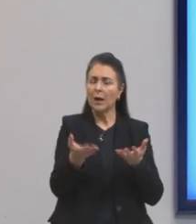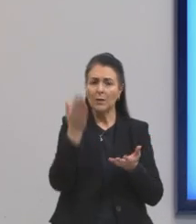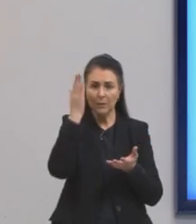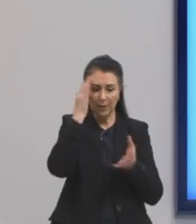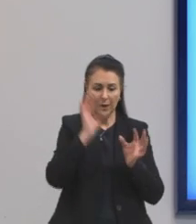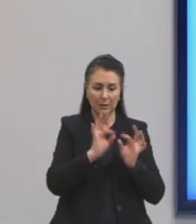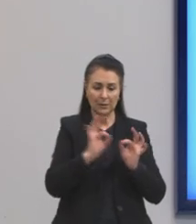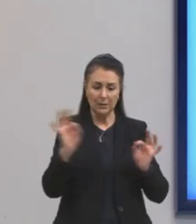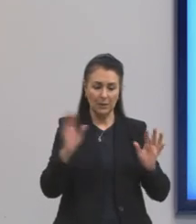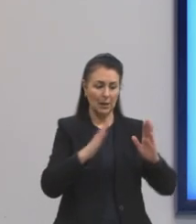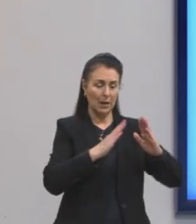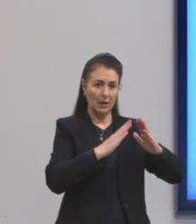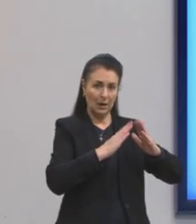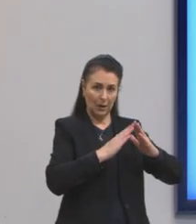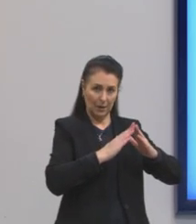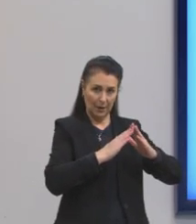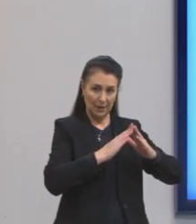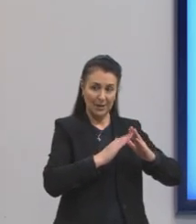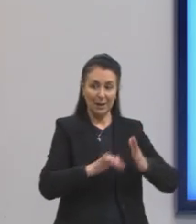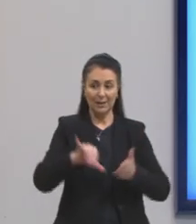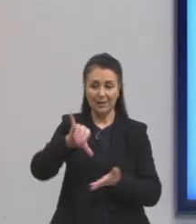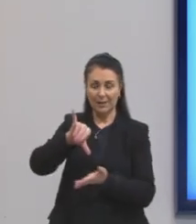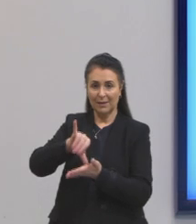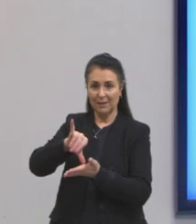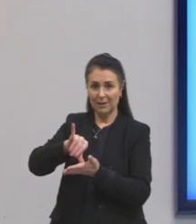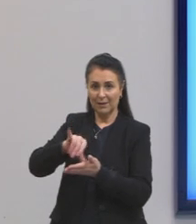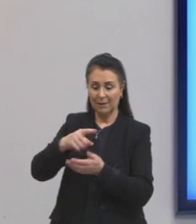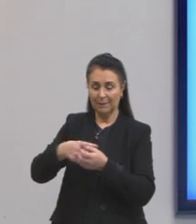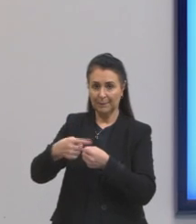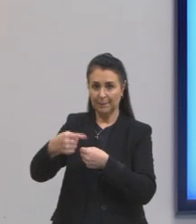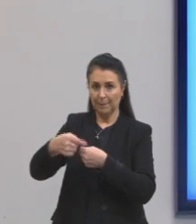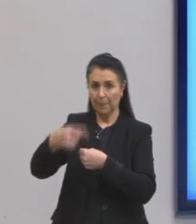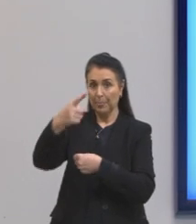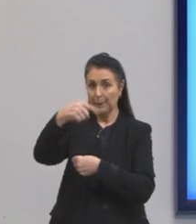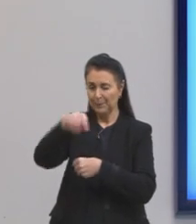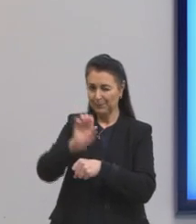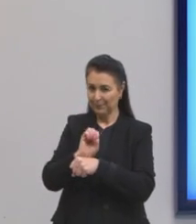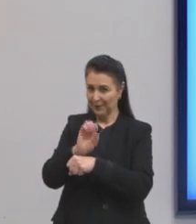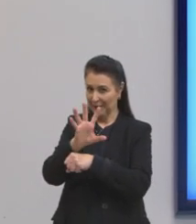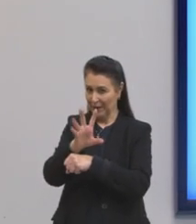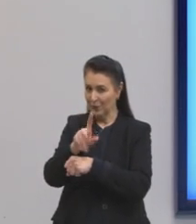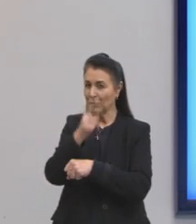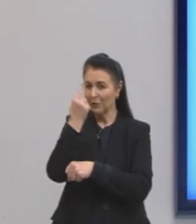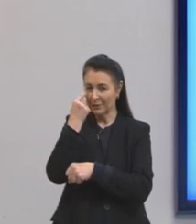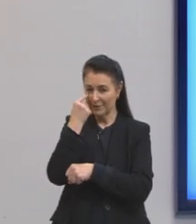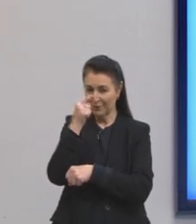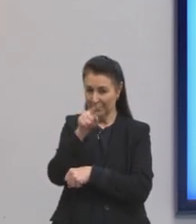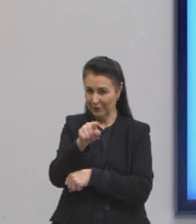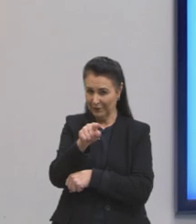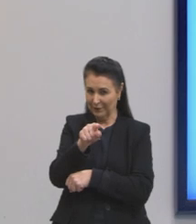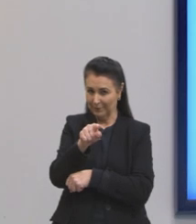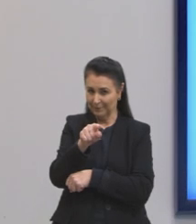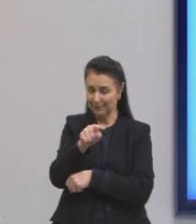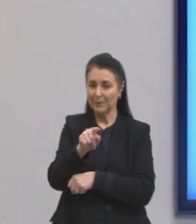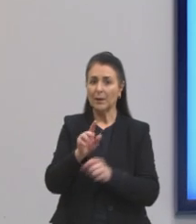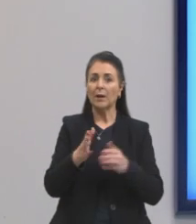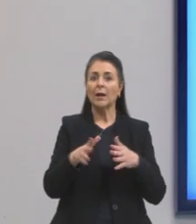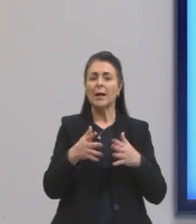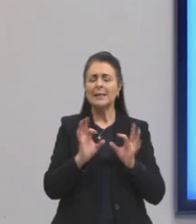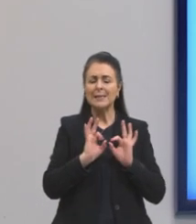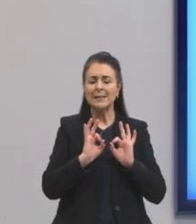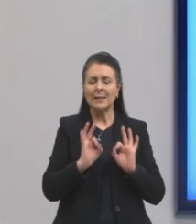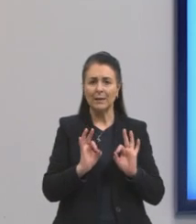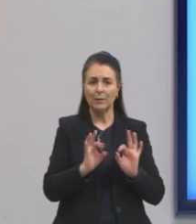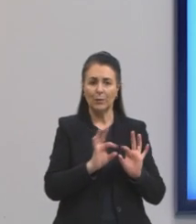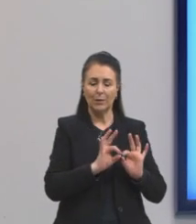saber a distância da casa até o centro da cidade e no próximo slide eu consigo visualizar exatamente essa distância